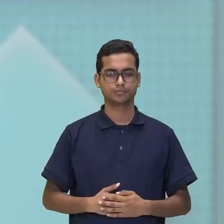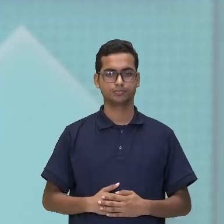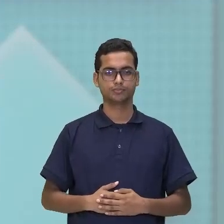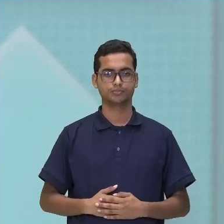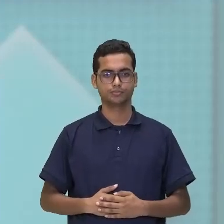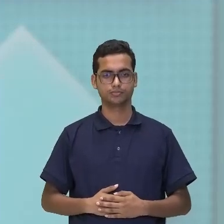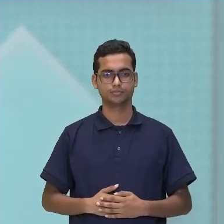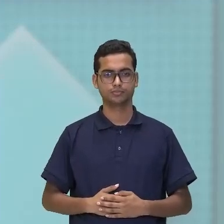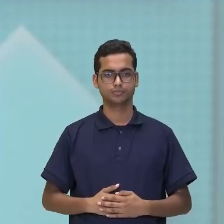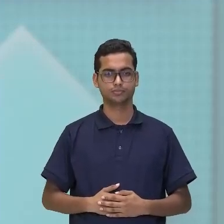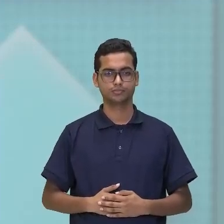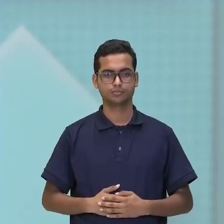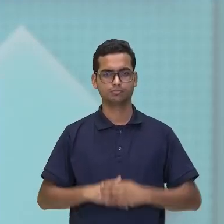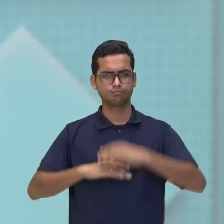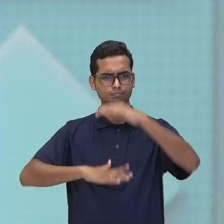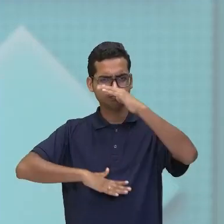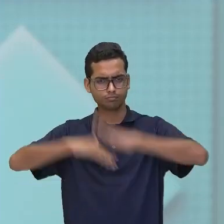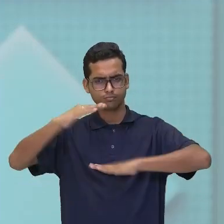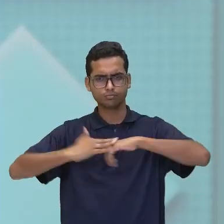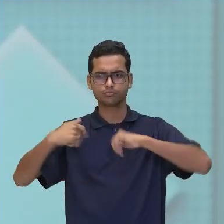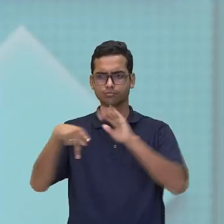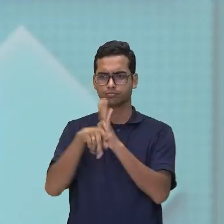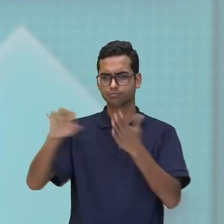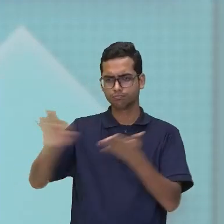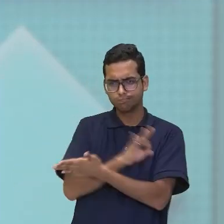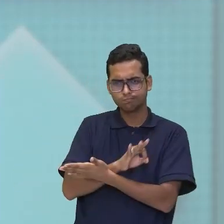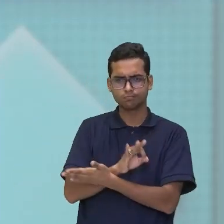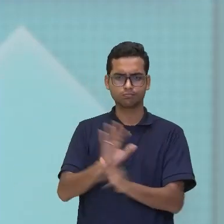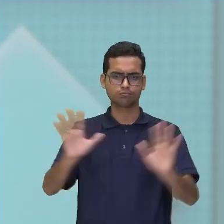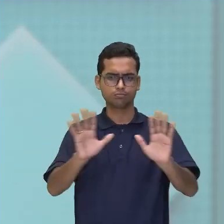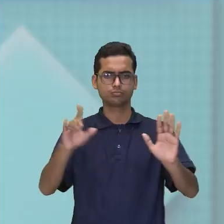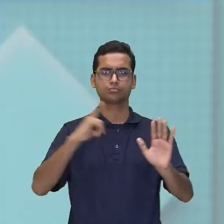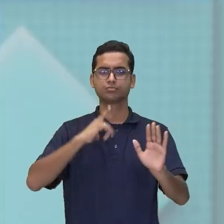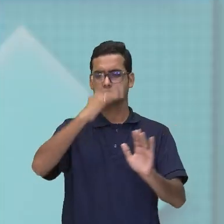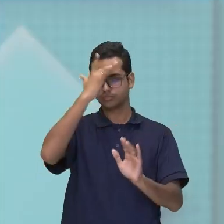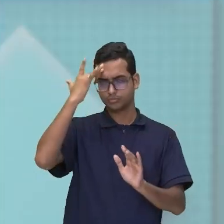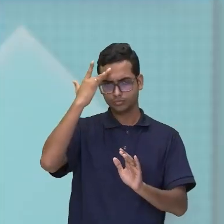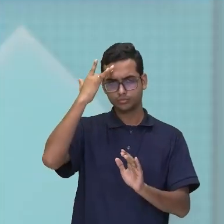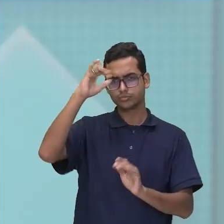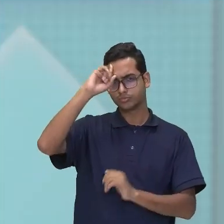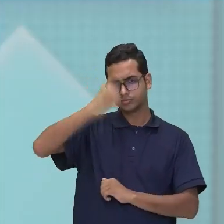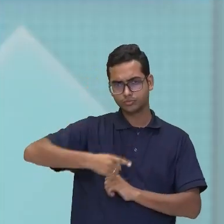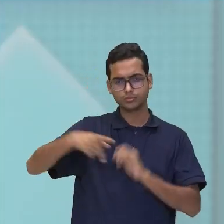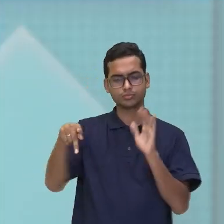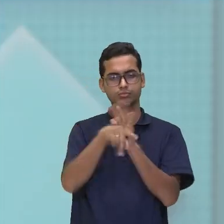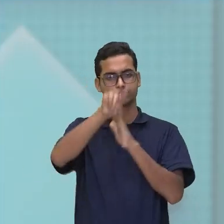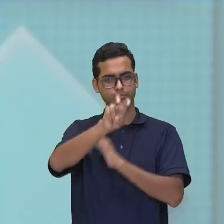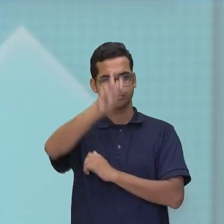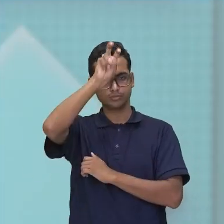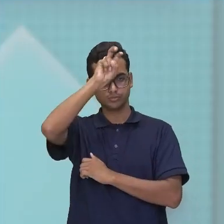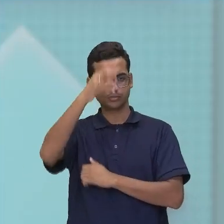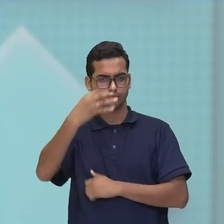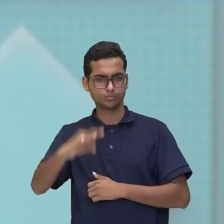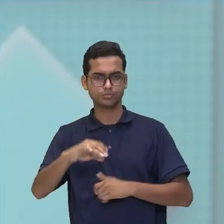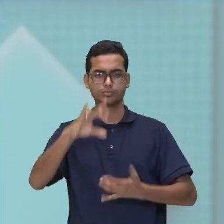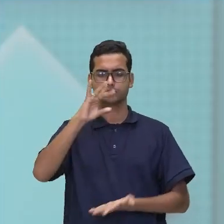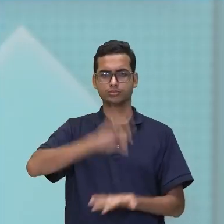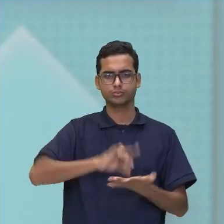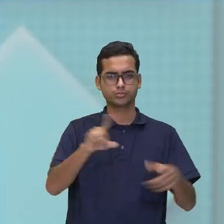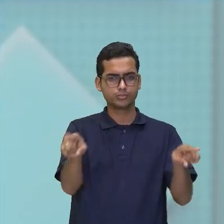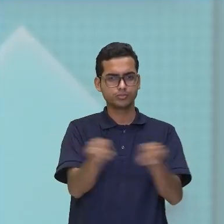não vai assinar. Quem determinava o que tinha que ser retratado era o faraó. O faraó,